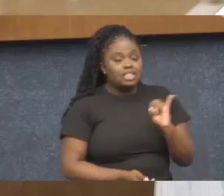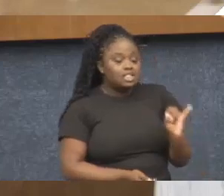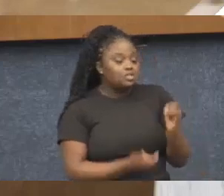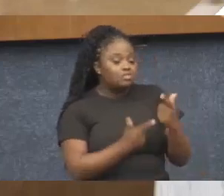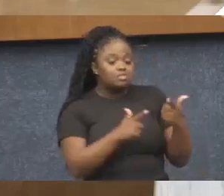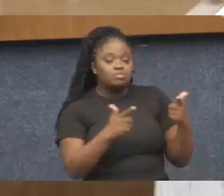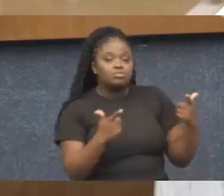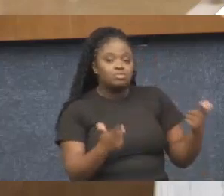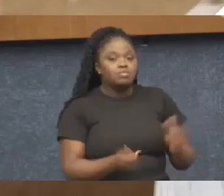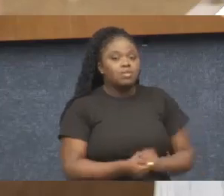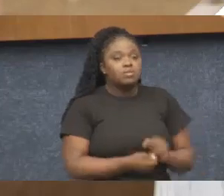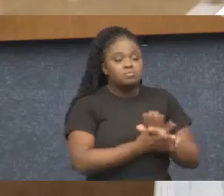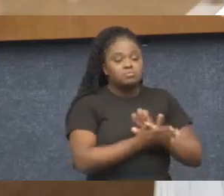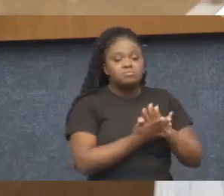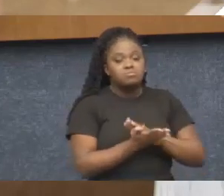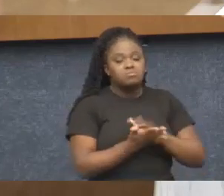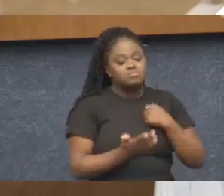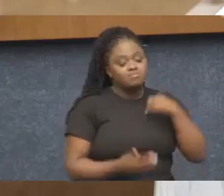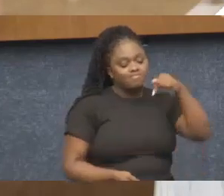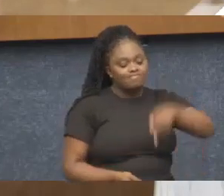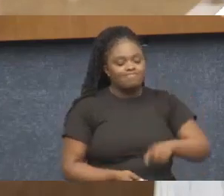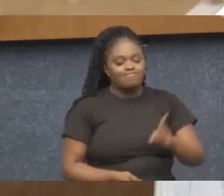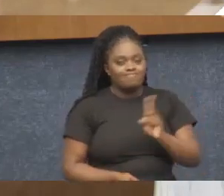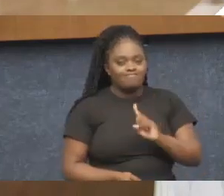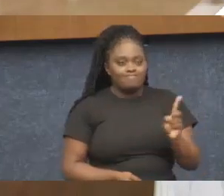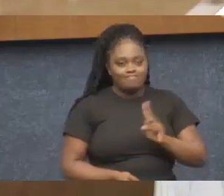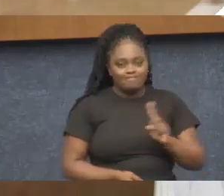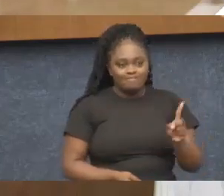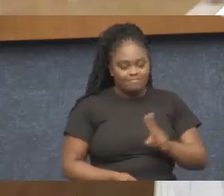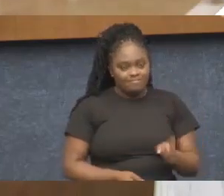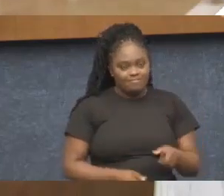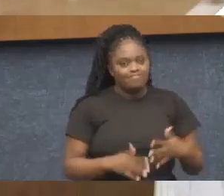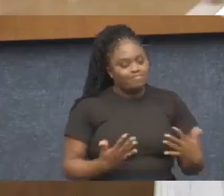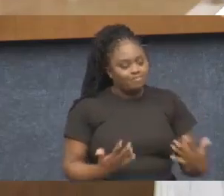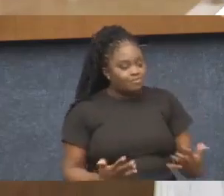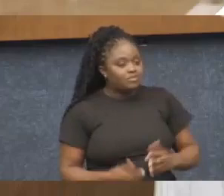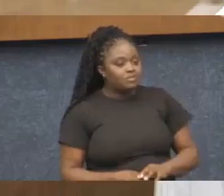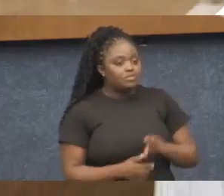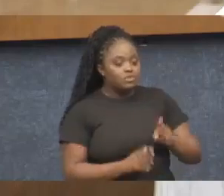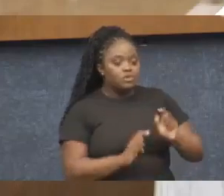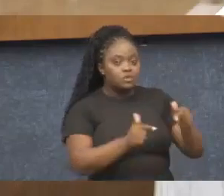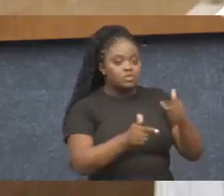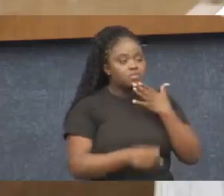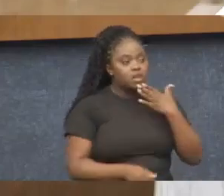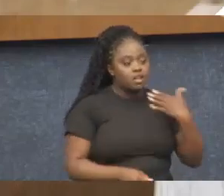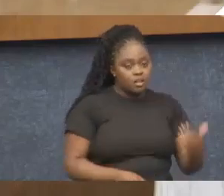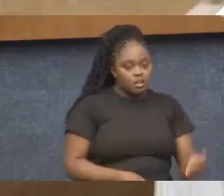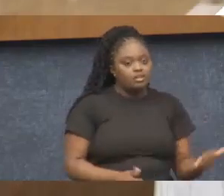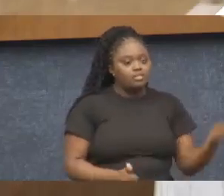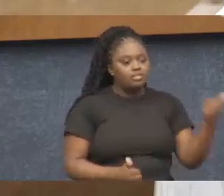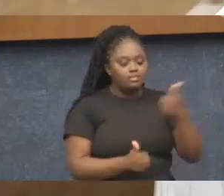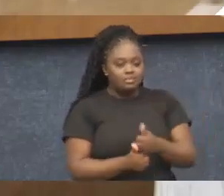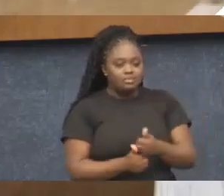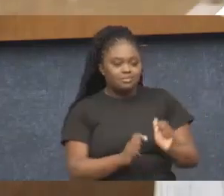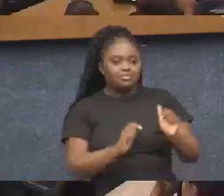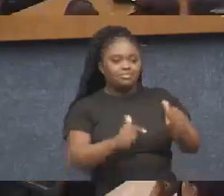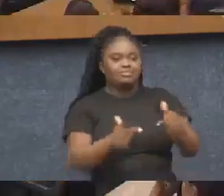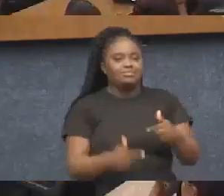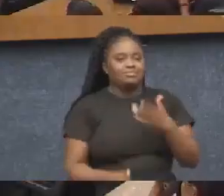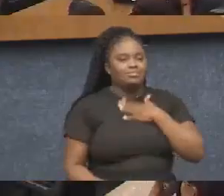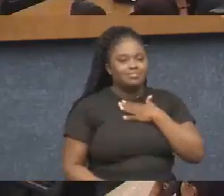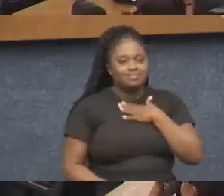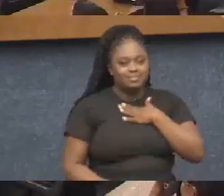tivesse mais uma vez resolvido as coisas por mim, eu não estaria aqui agora. Então, você fez o que você faz de melhor, né? Tomou atitude no meu lugar.